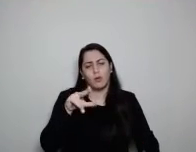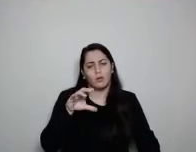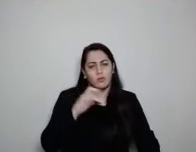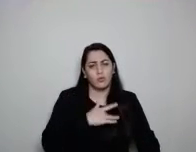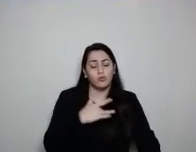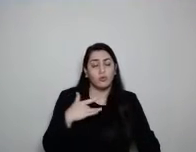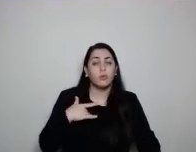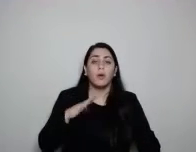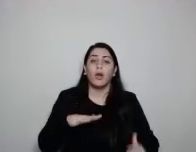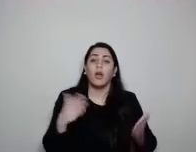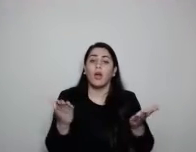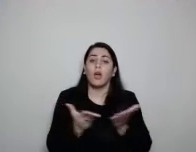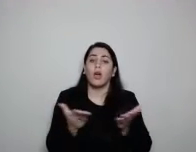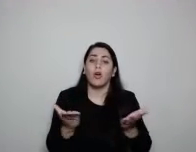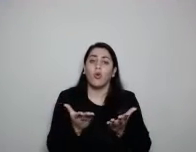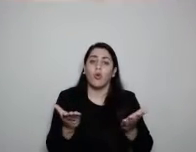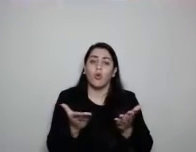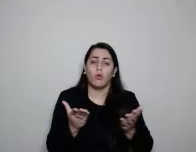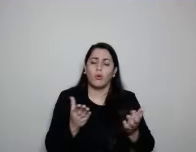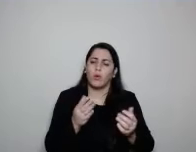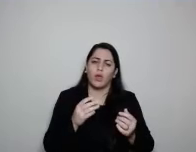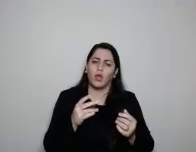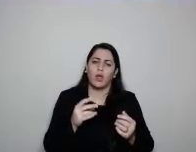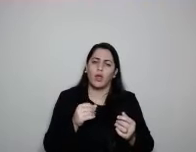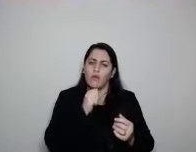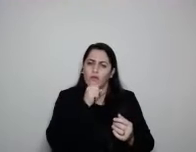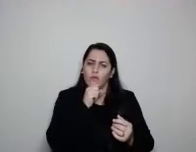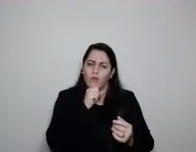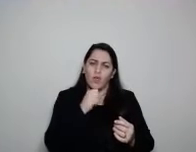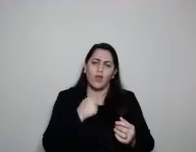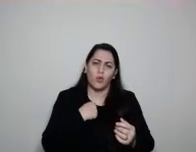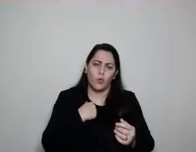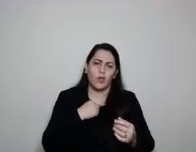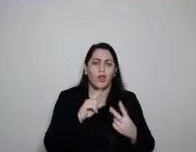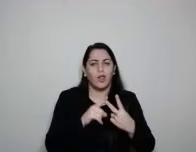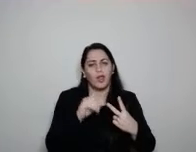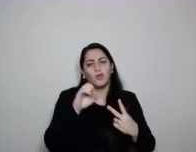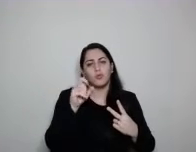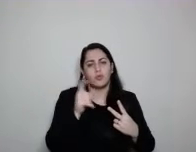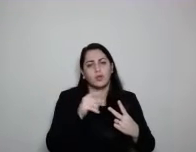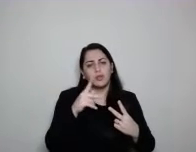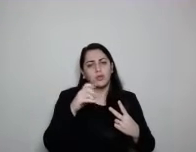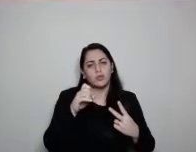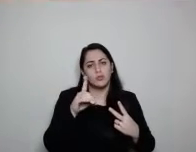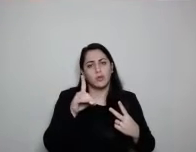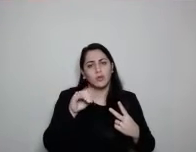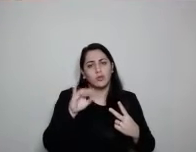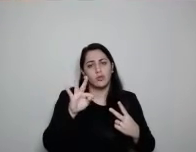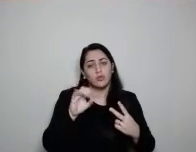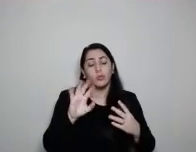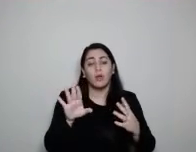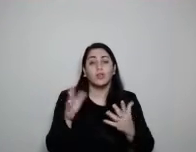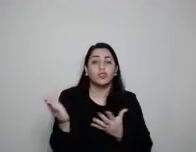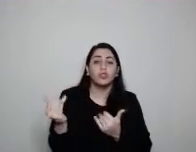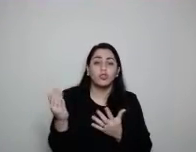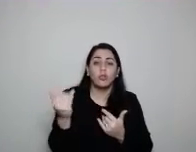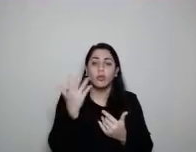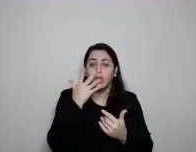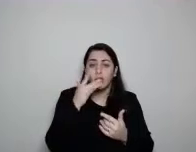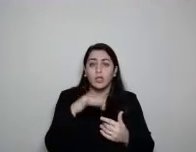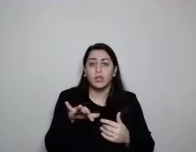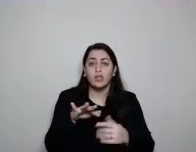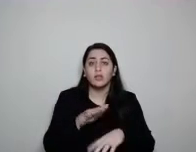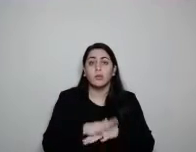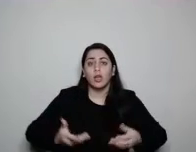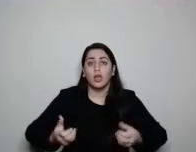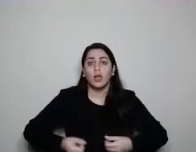velhos como nós, eu expedito, né? Mas os jovens, as crianças é que estão dando a maior despesa para as crianças. Então, nós temos